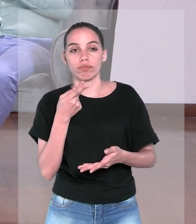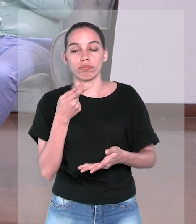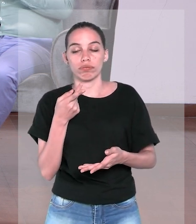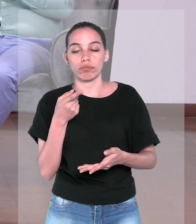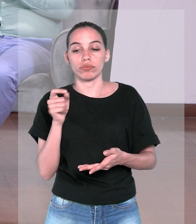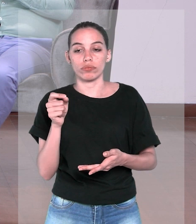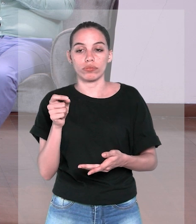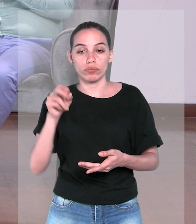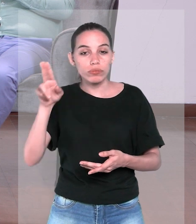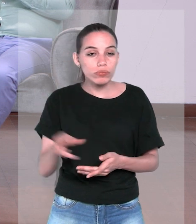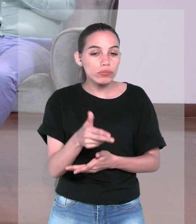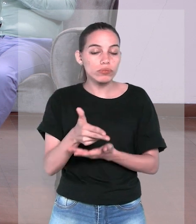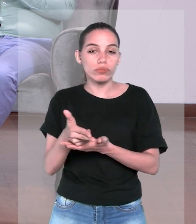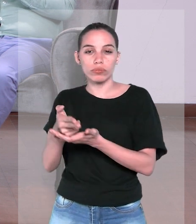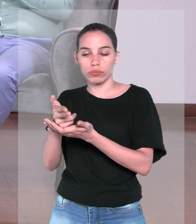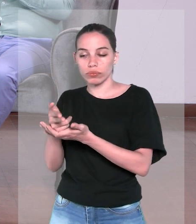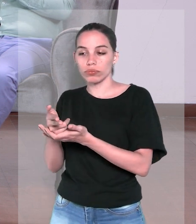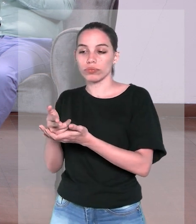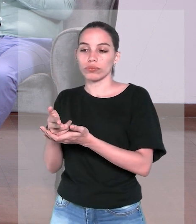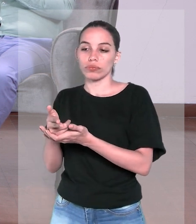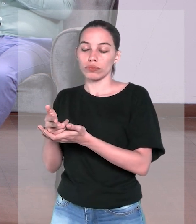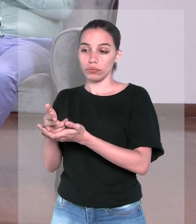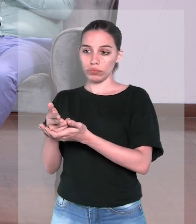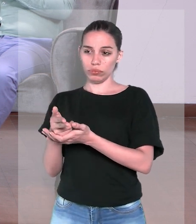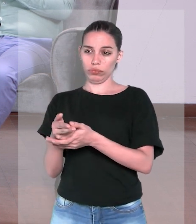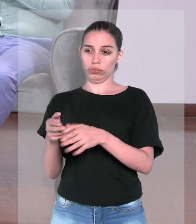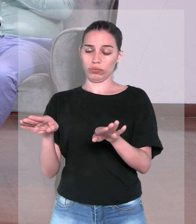os ataques mais conhecidos. Vamos pegar desde Realengo